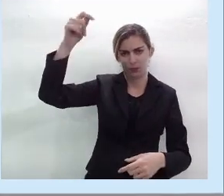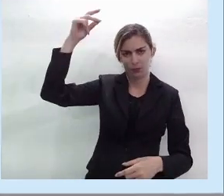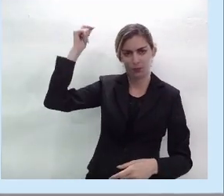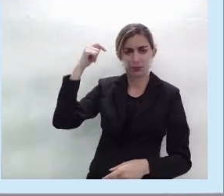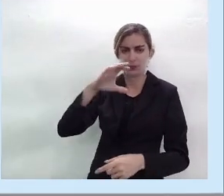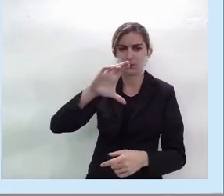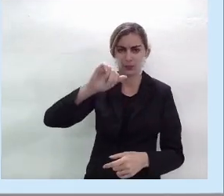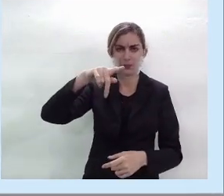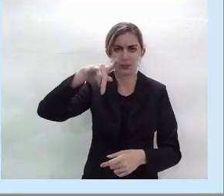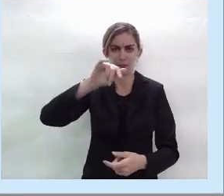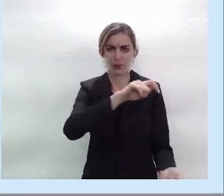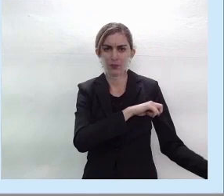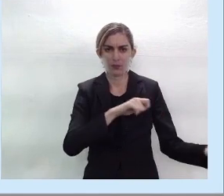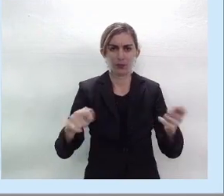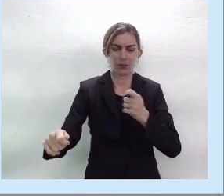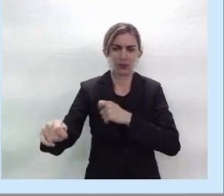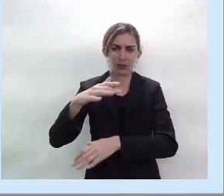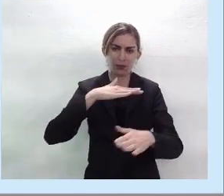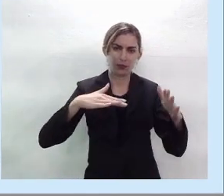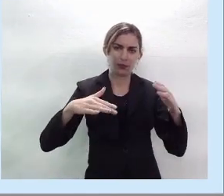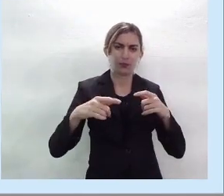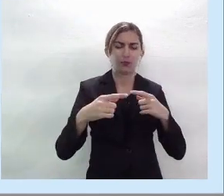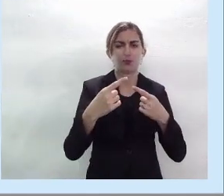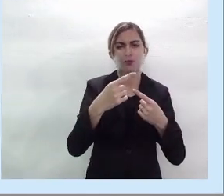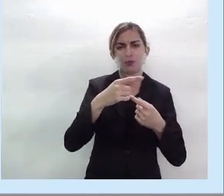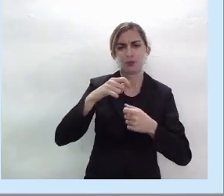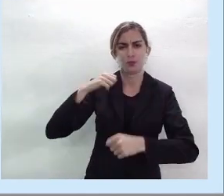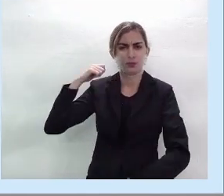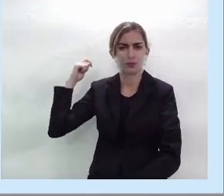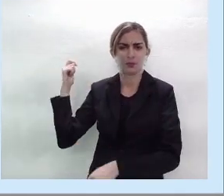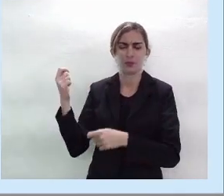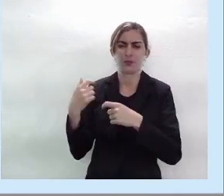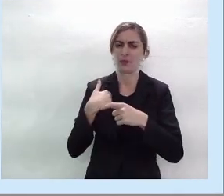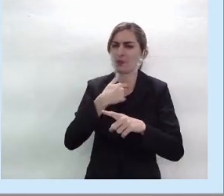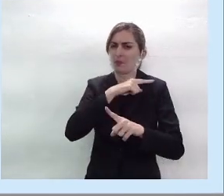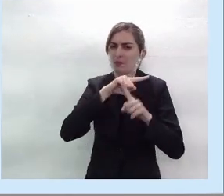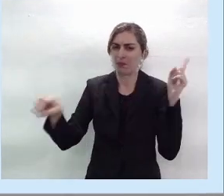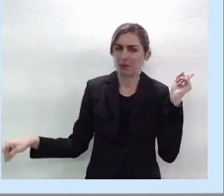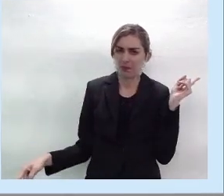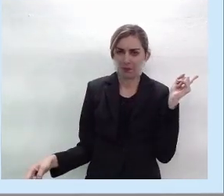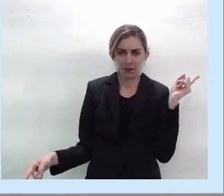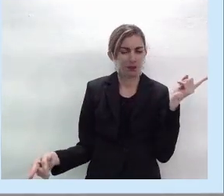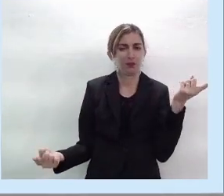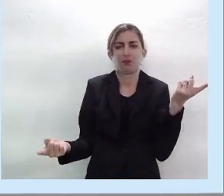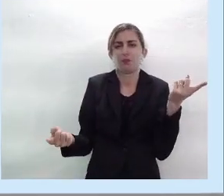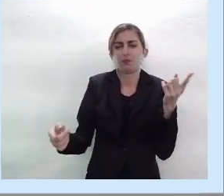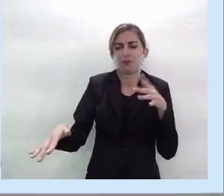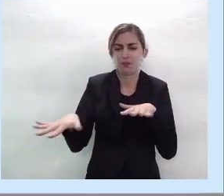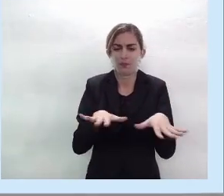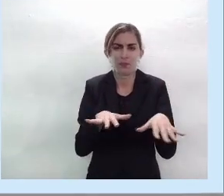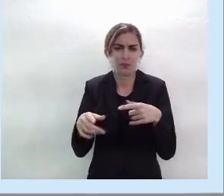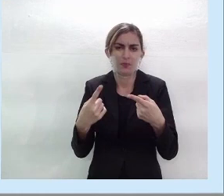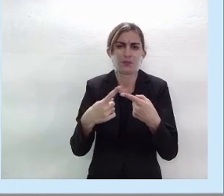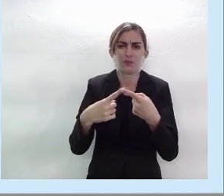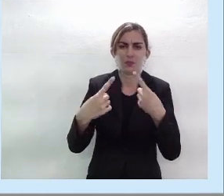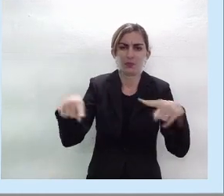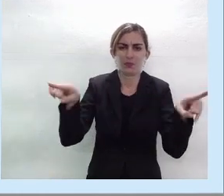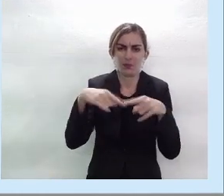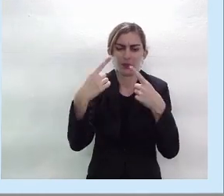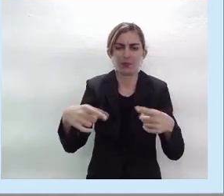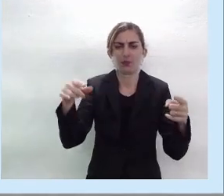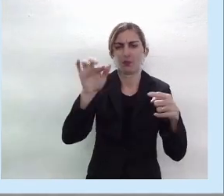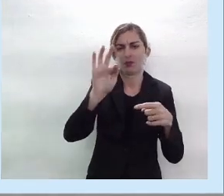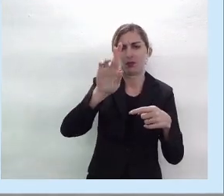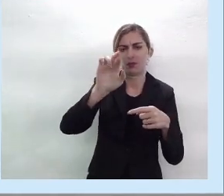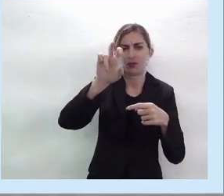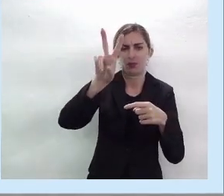pois naquela época a capoeira era marginalizada, ela não era permitida, né? E aí entrava o ritmo também do